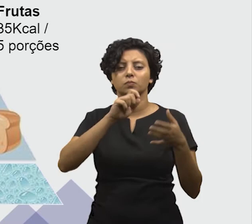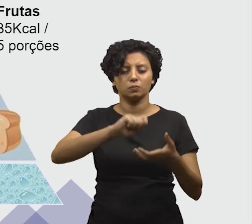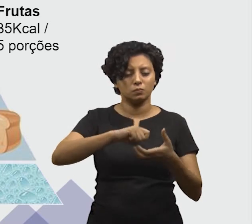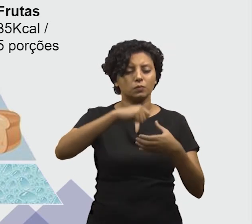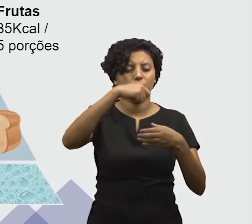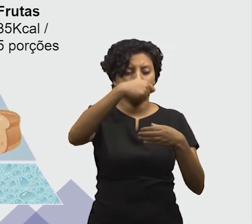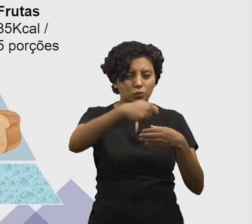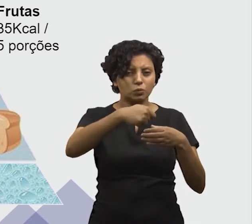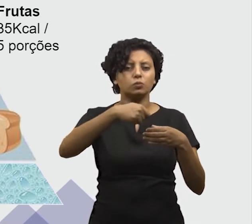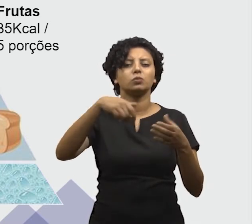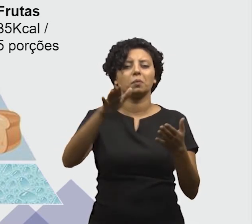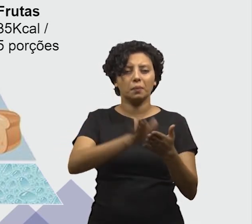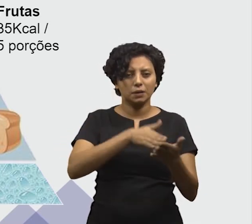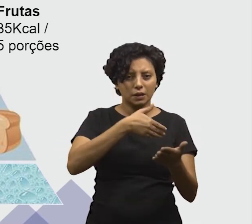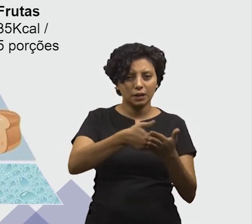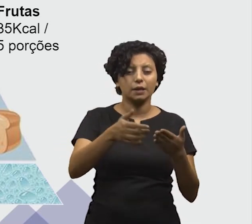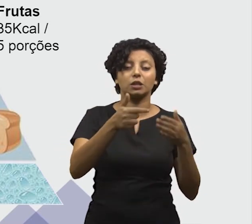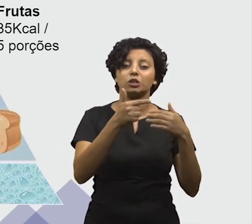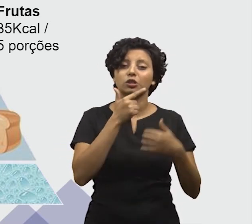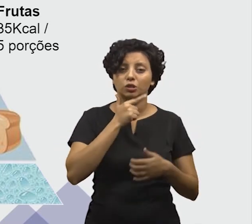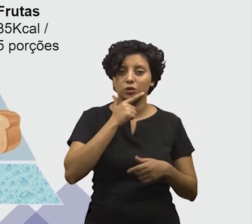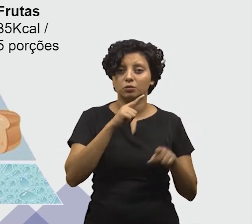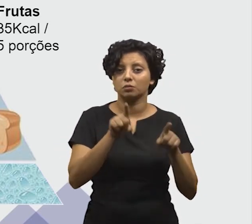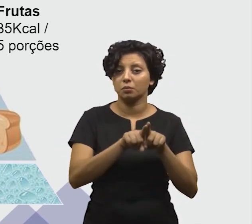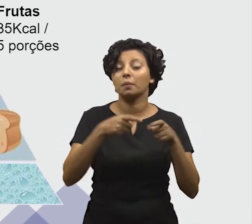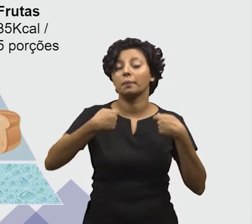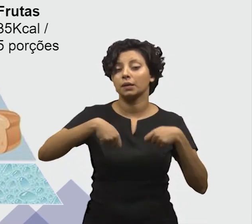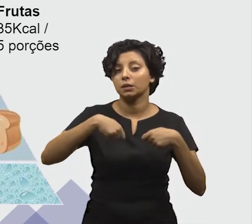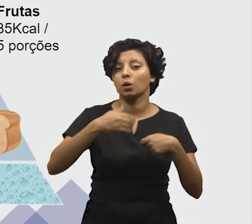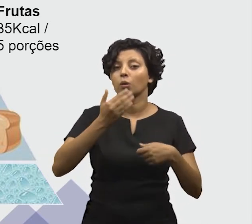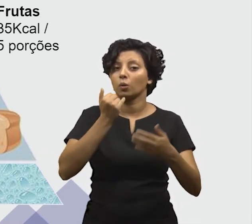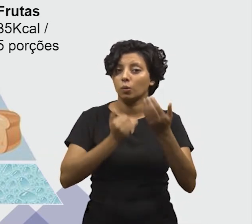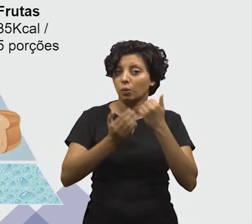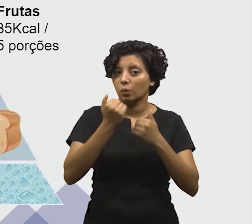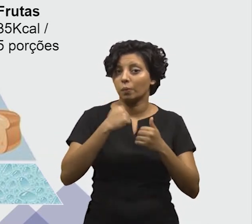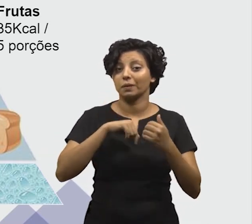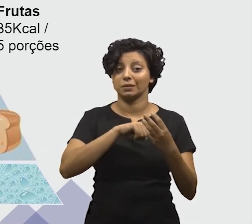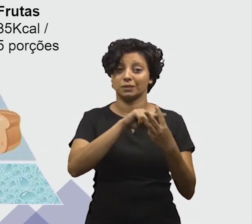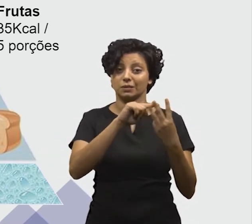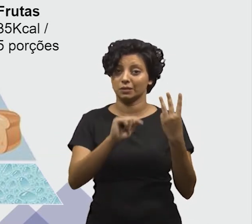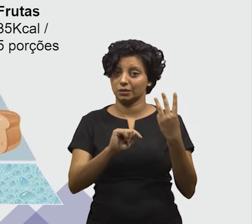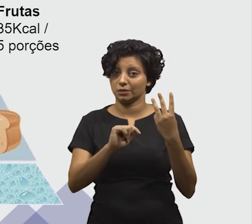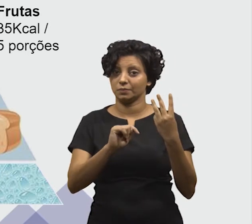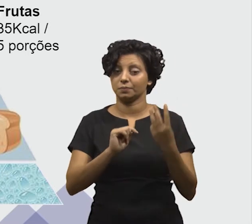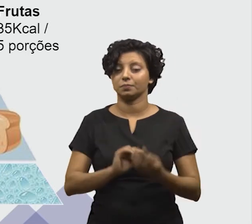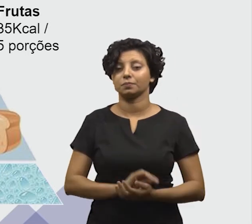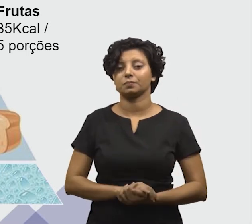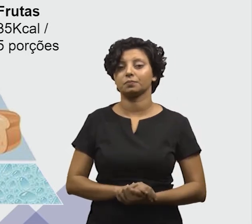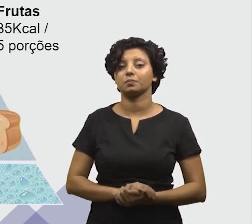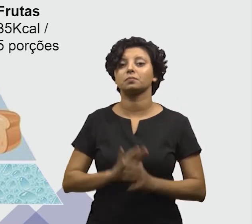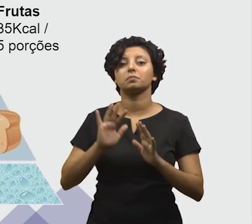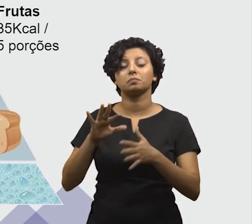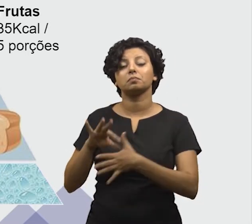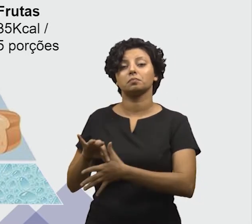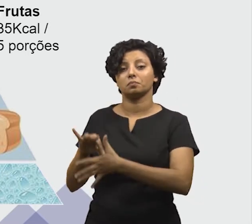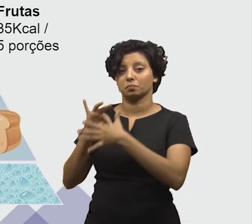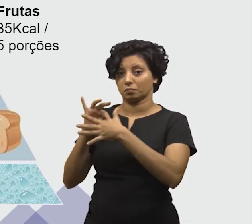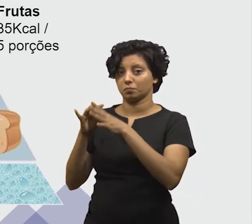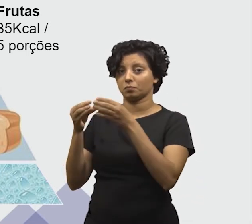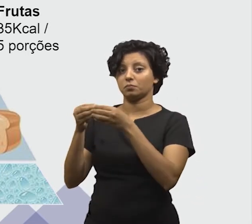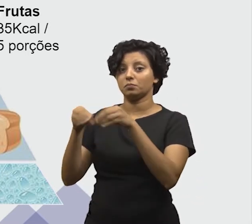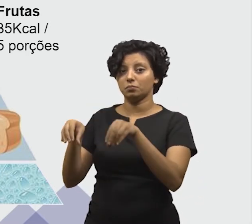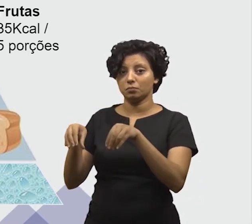iogurte, manteiga e queijo, que devem ser consumidos em 3 porções. Já as carnes